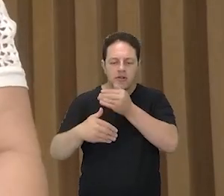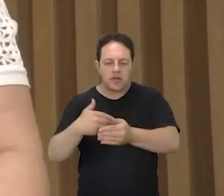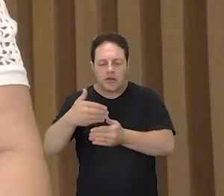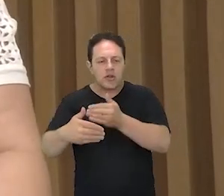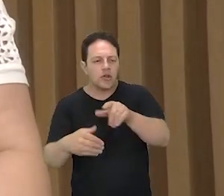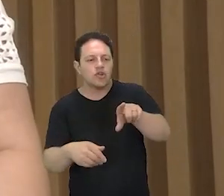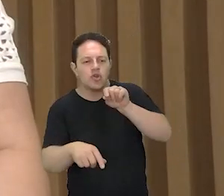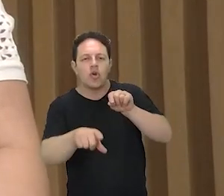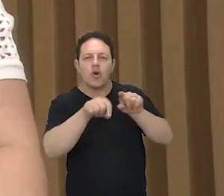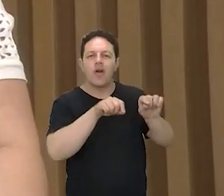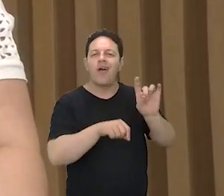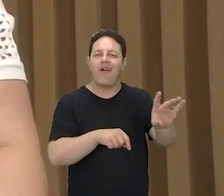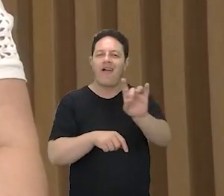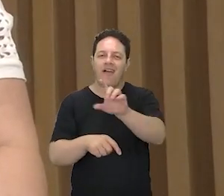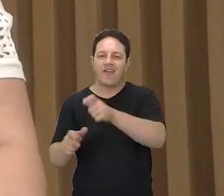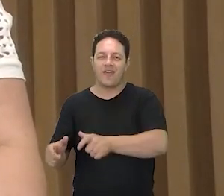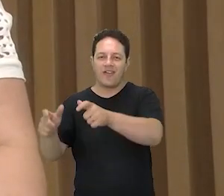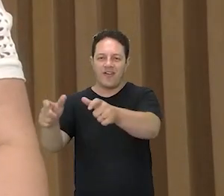cada diretoria,